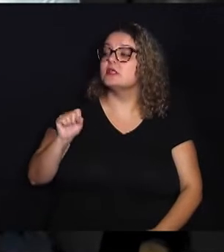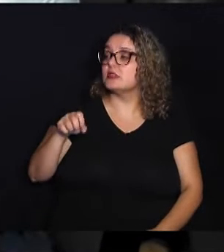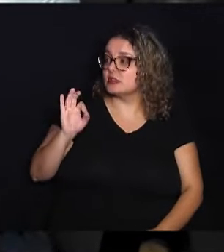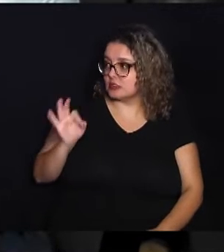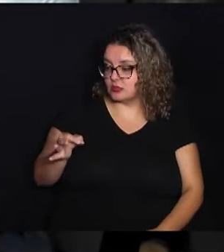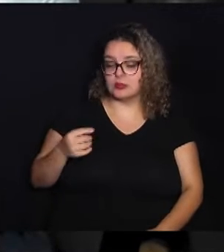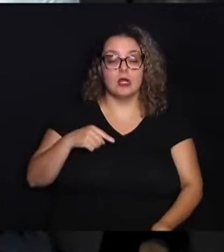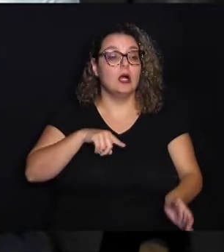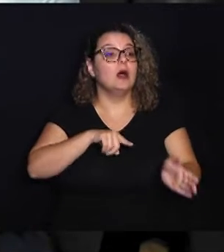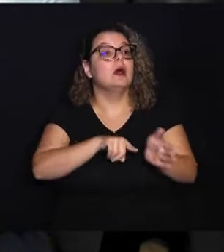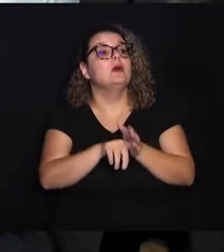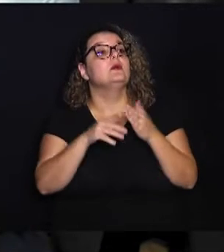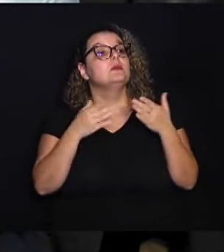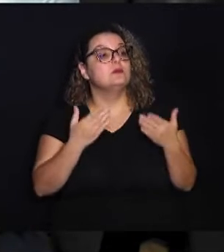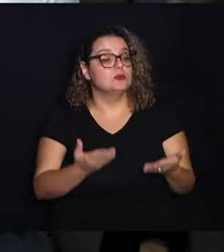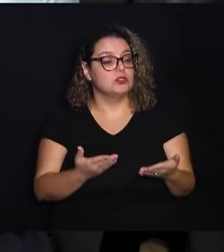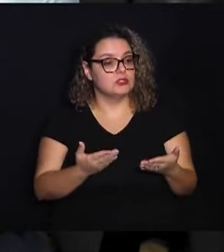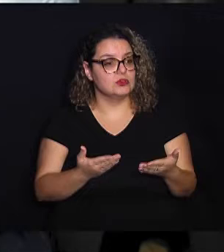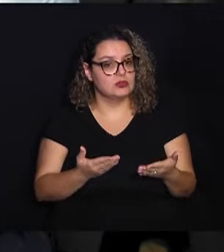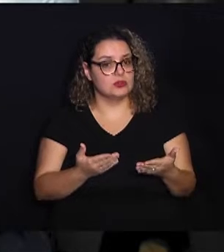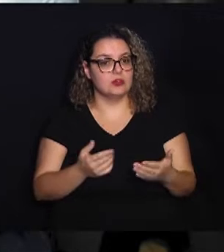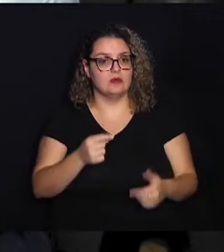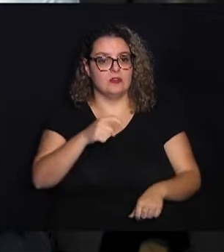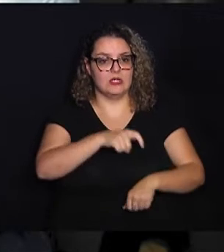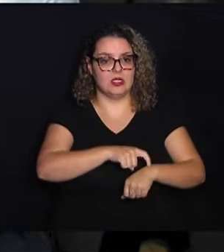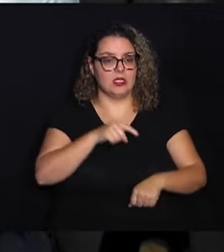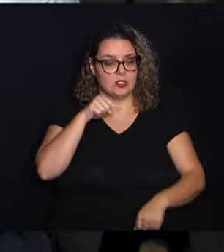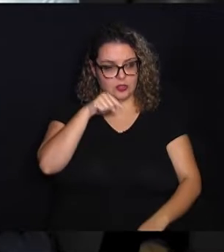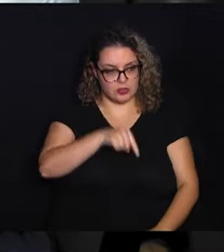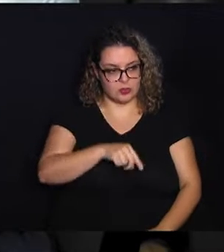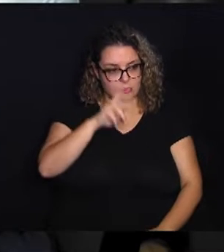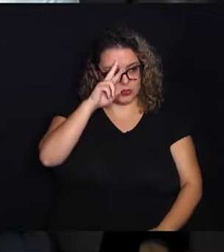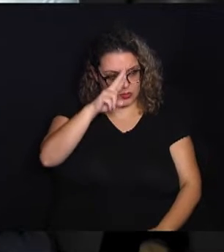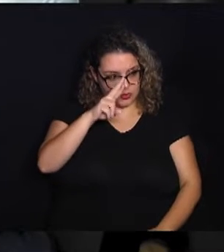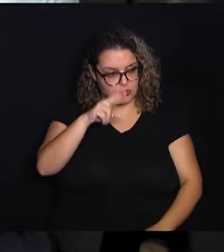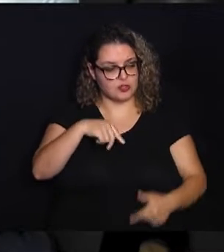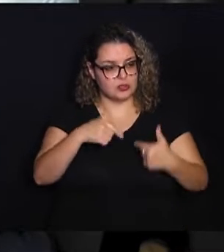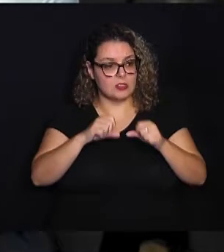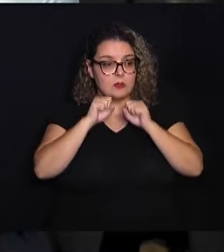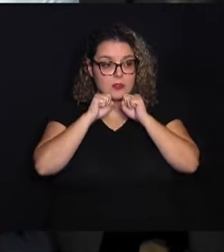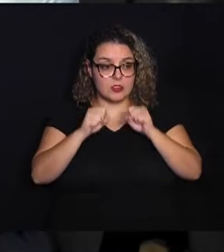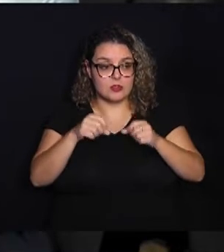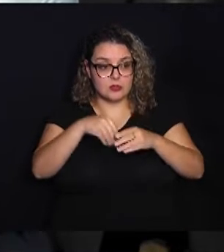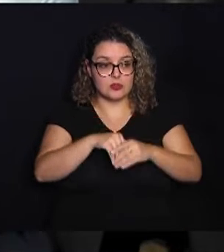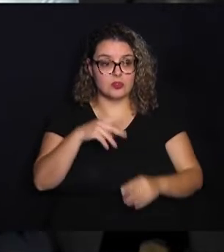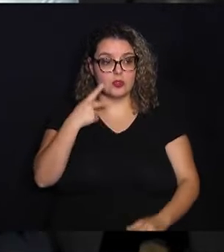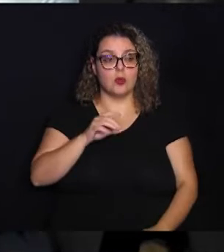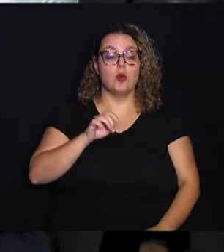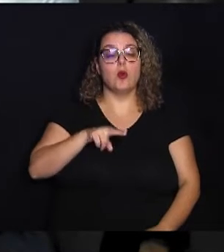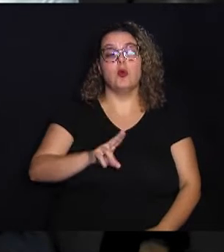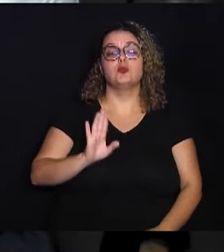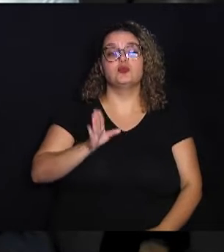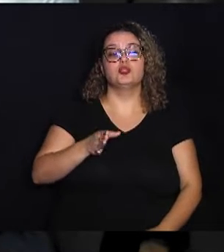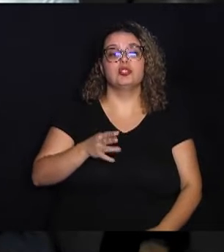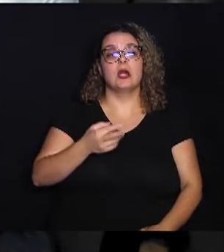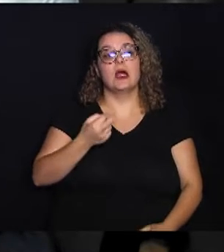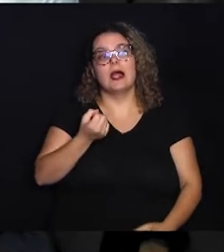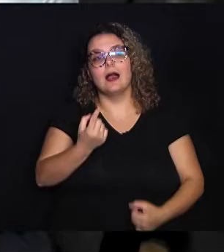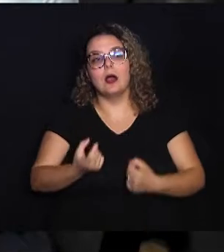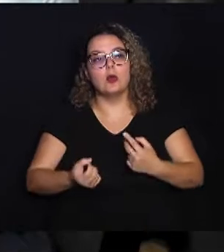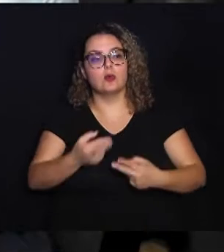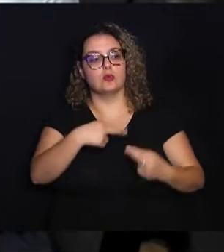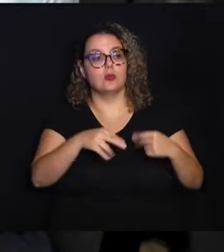a minha pergunta é: foi naquele momento em que o senhor se viu na política, ou o senhor já tinha tido algum